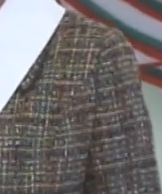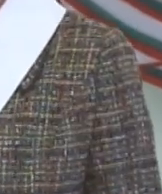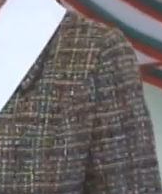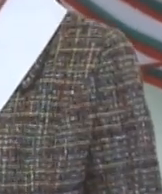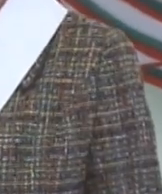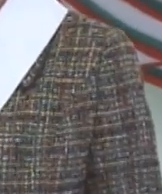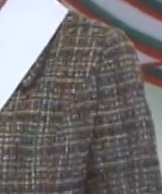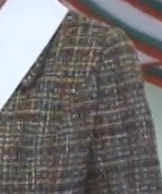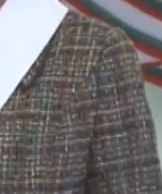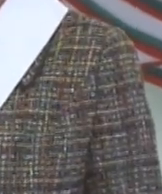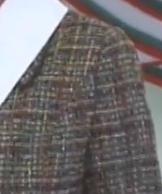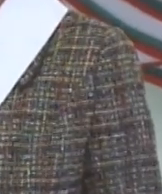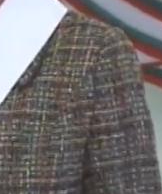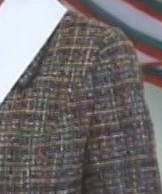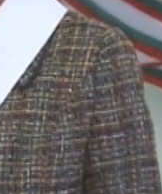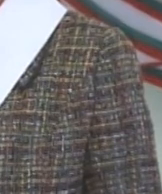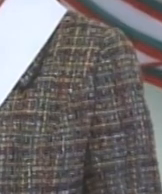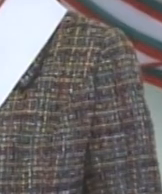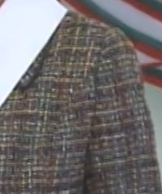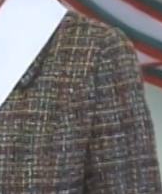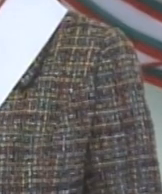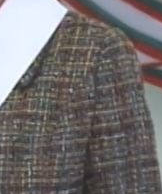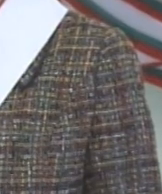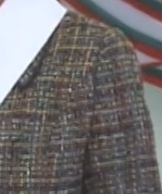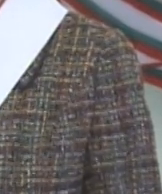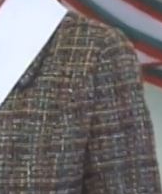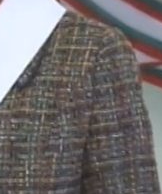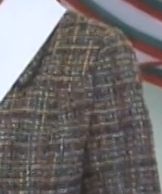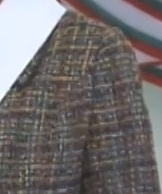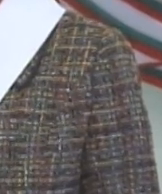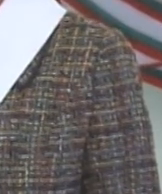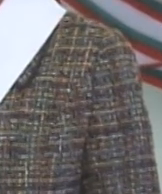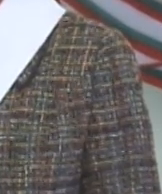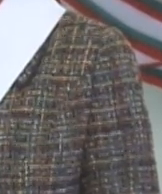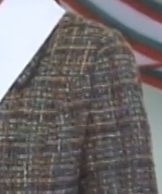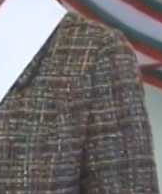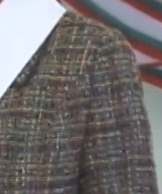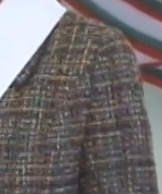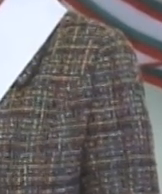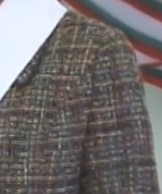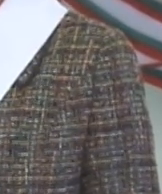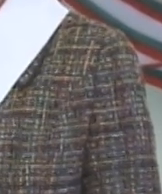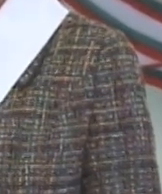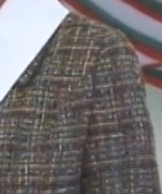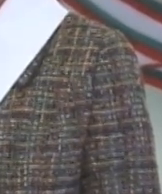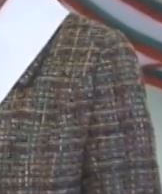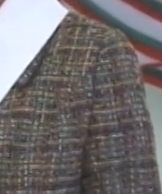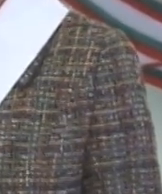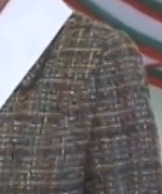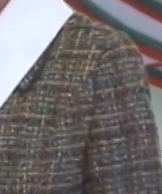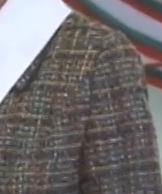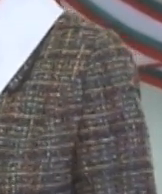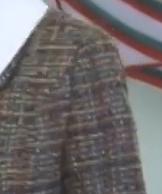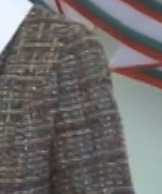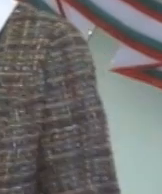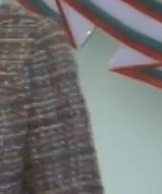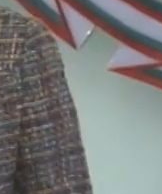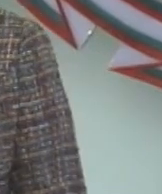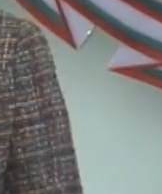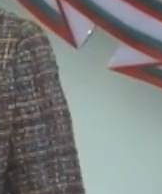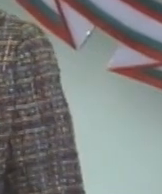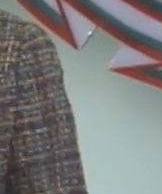com a esperança e a expectativa de que se torne essa visita e essa visita de vista em concreto com gestos de